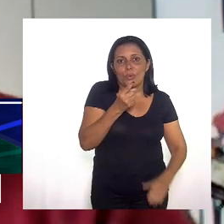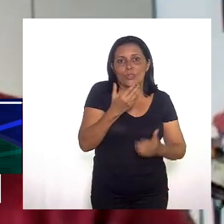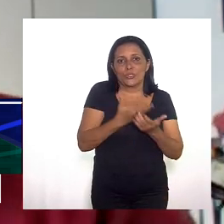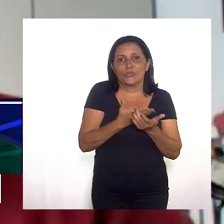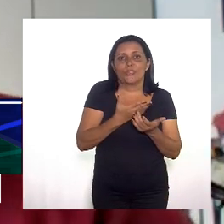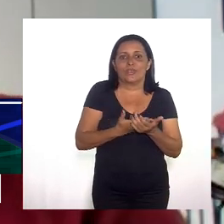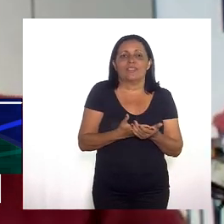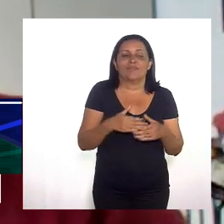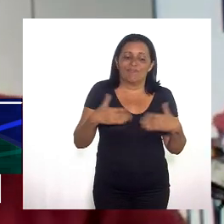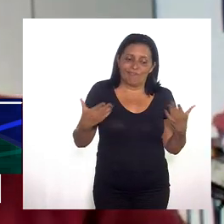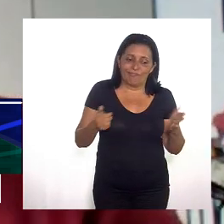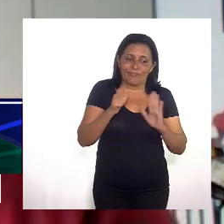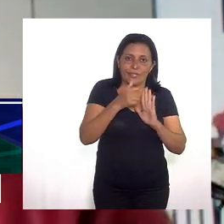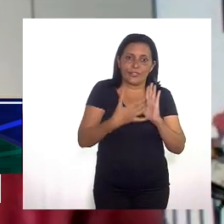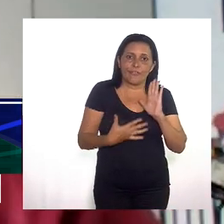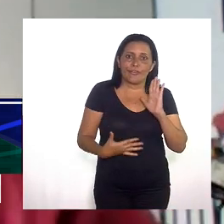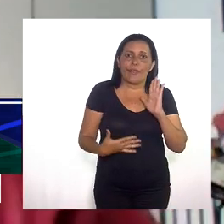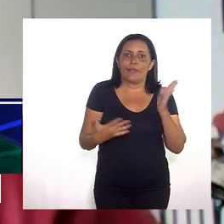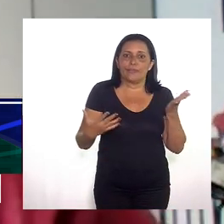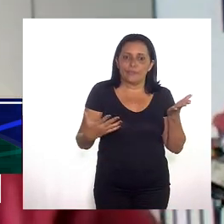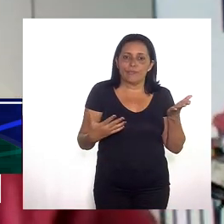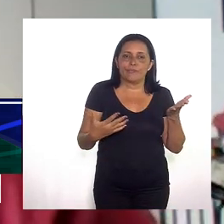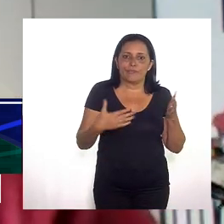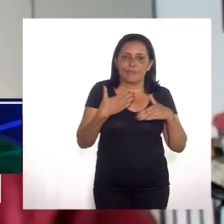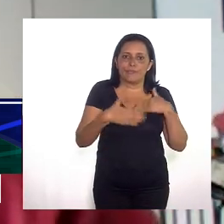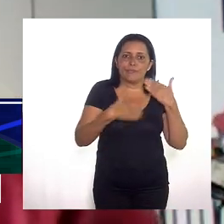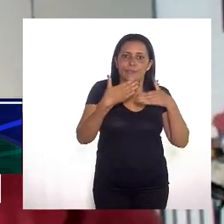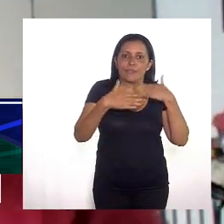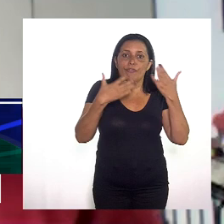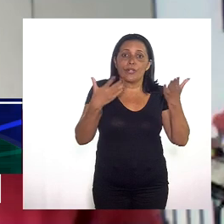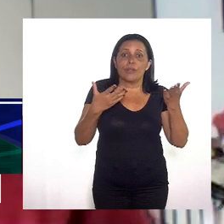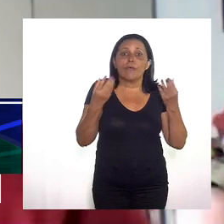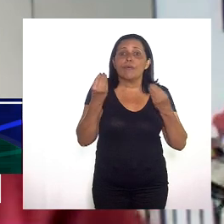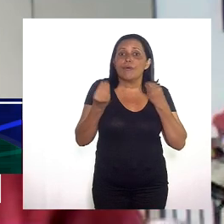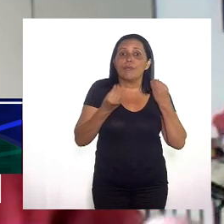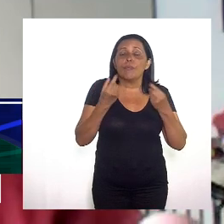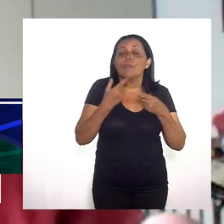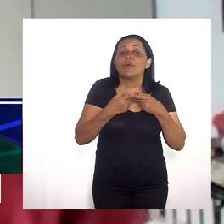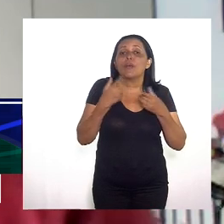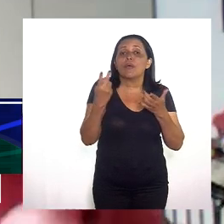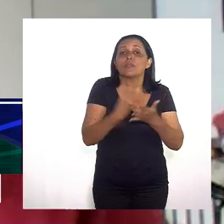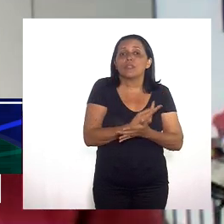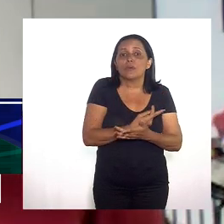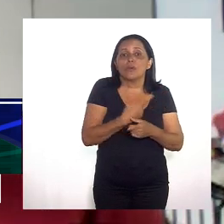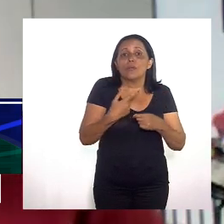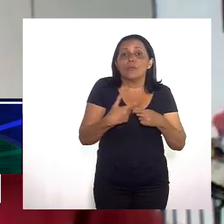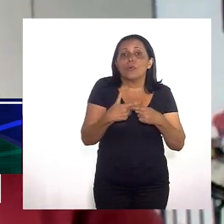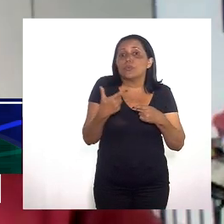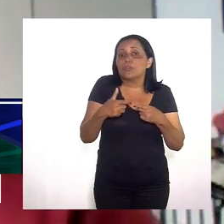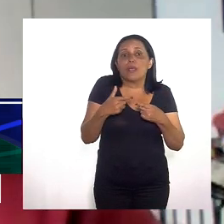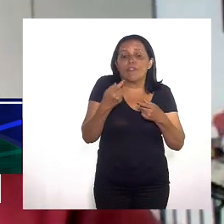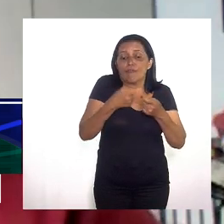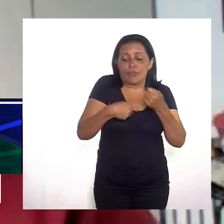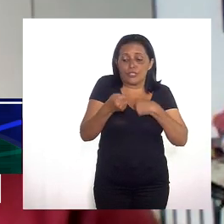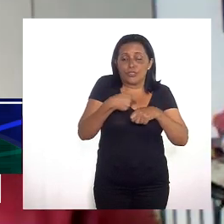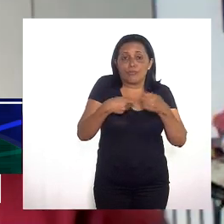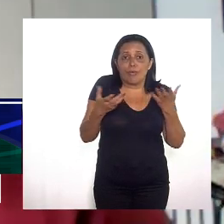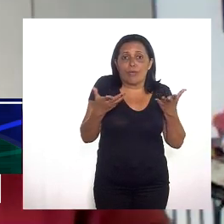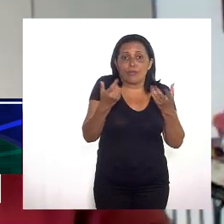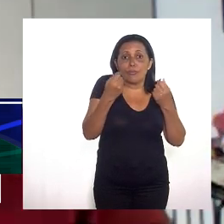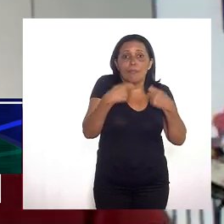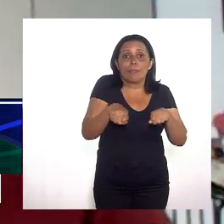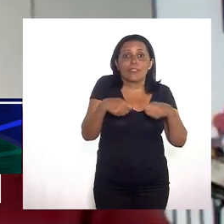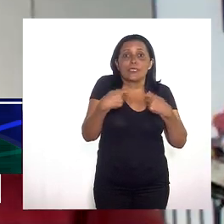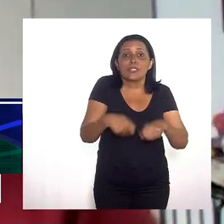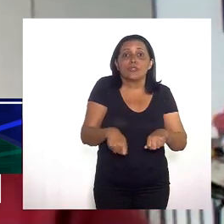as atividades que são desenvolvidas através do aplicativo. Por que que isso aconteceu? Porque não houve investimento necessário. Não